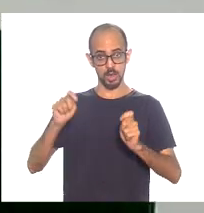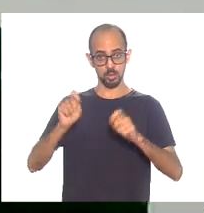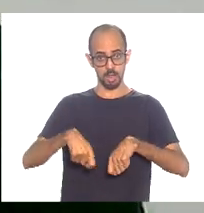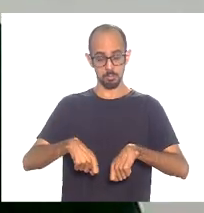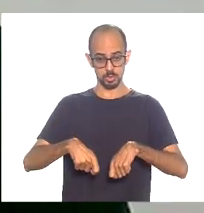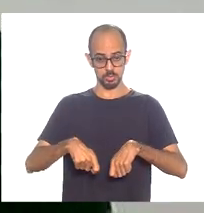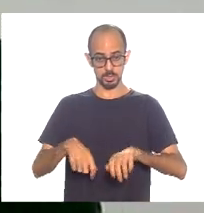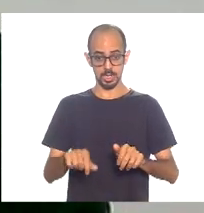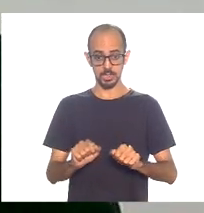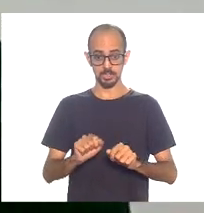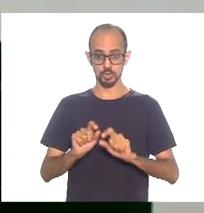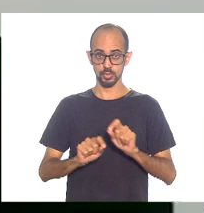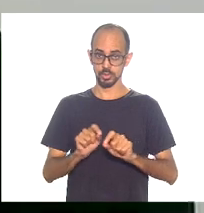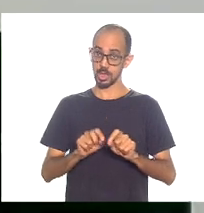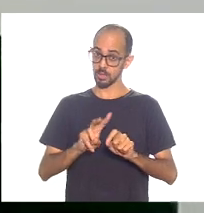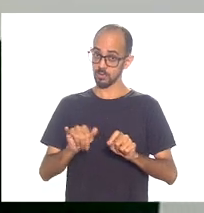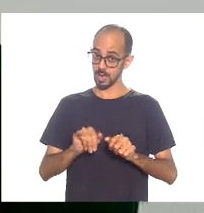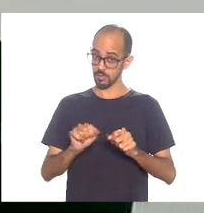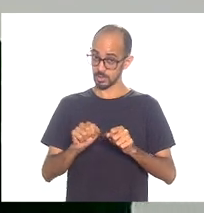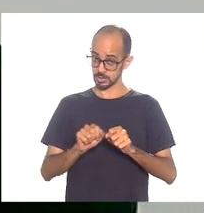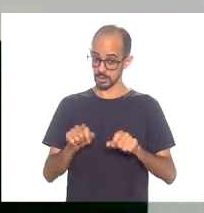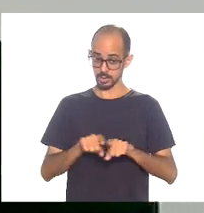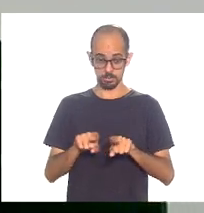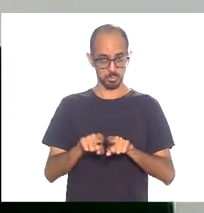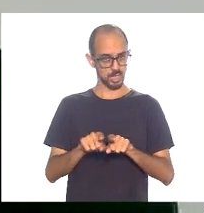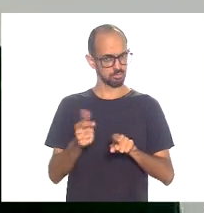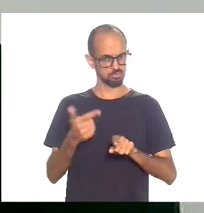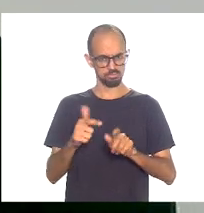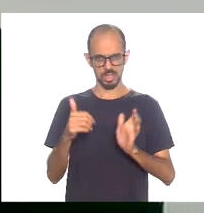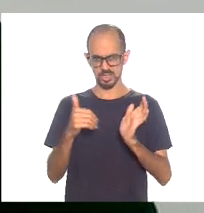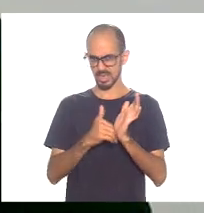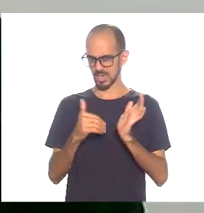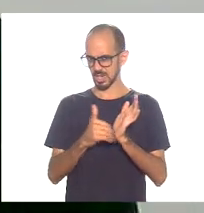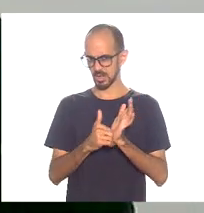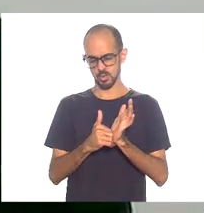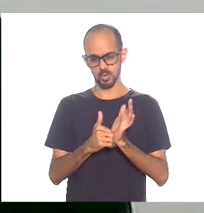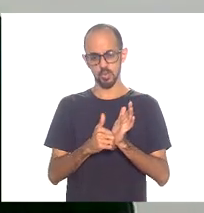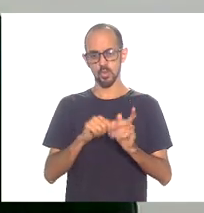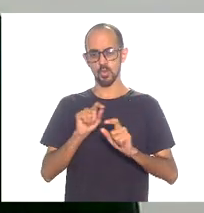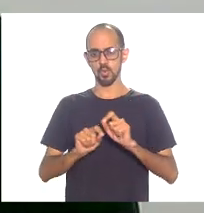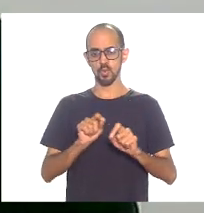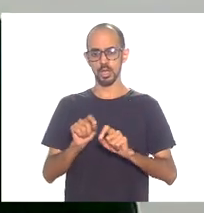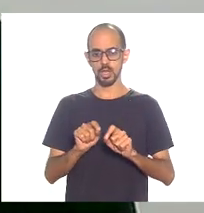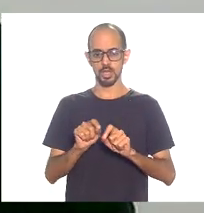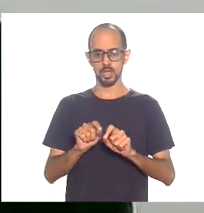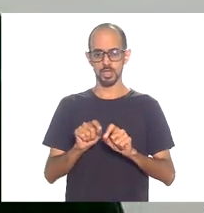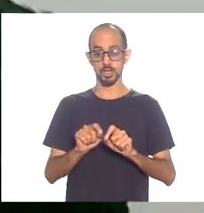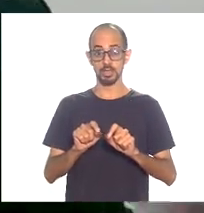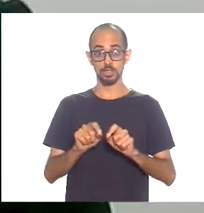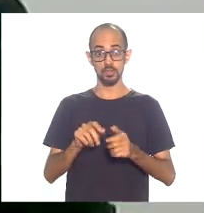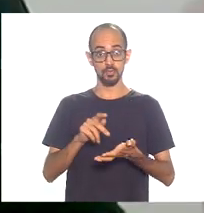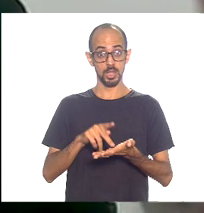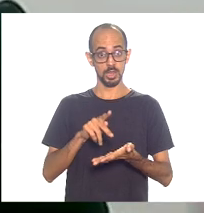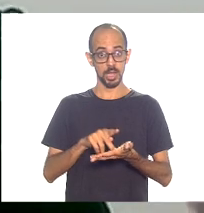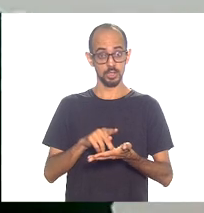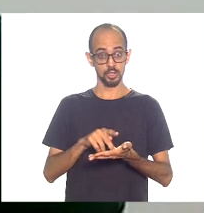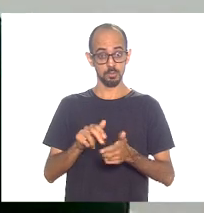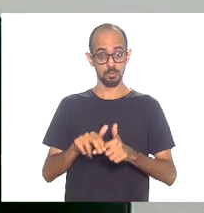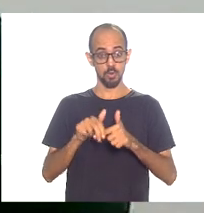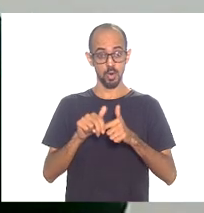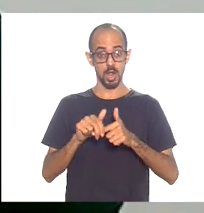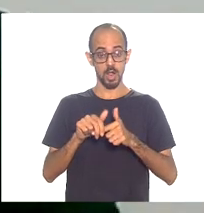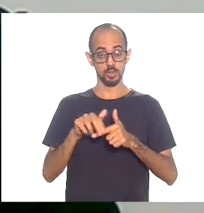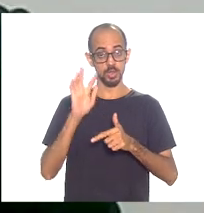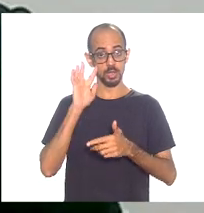possibilidade e vai fazer, não há segredo nenhum nesse sentido, de que, certamente, por conta de